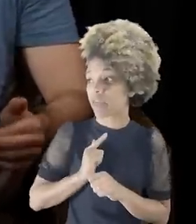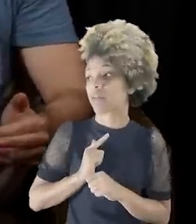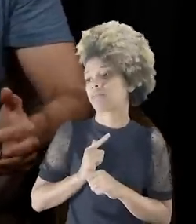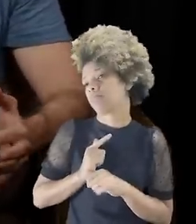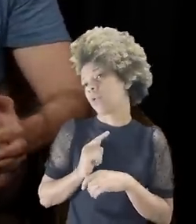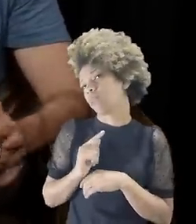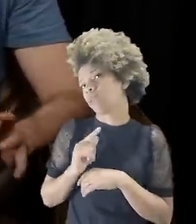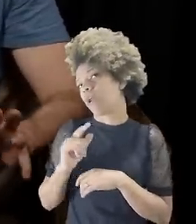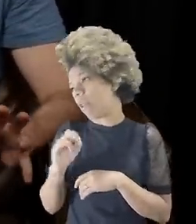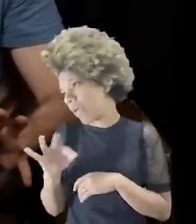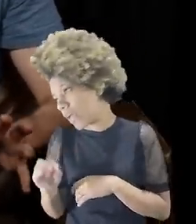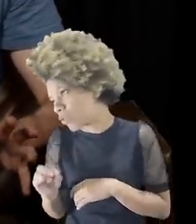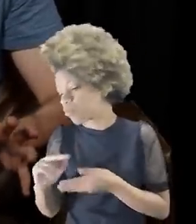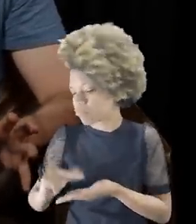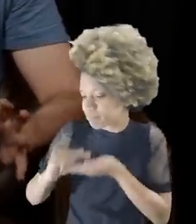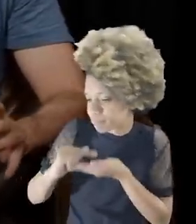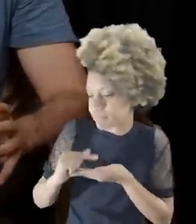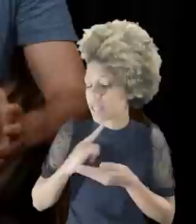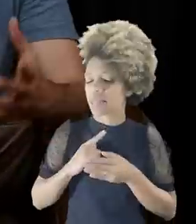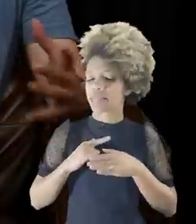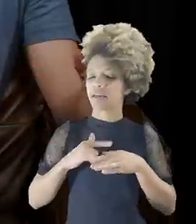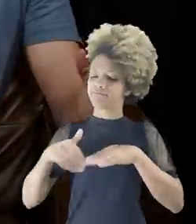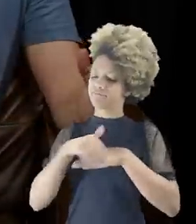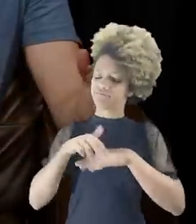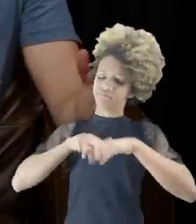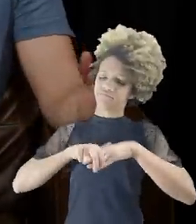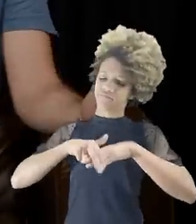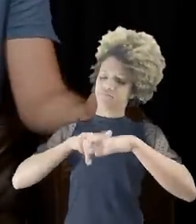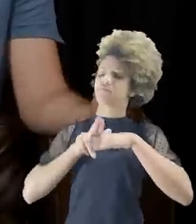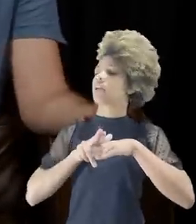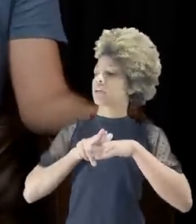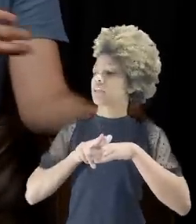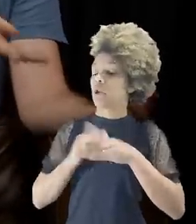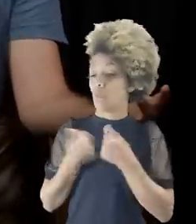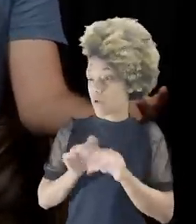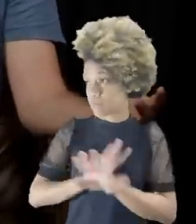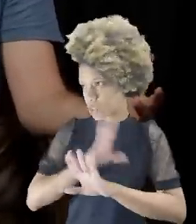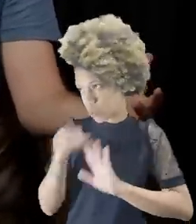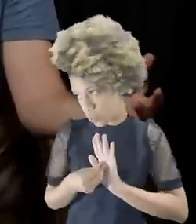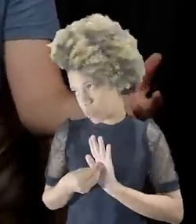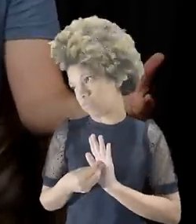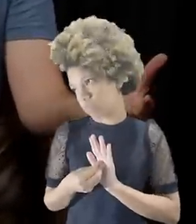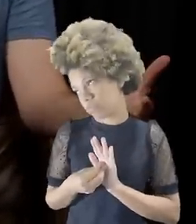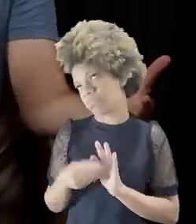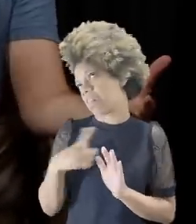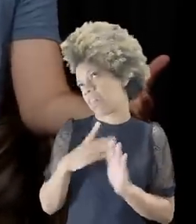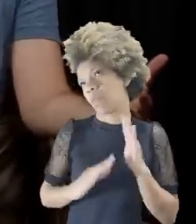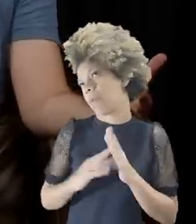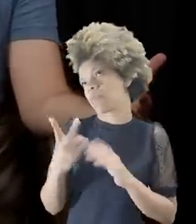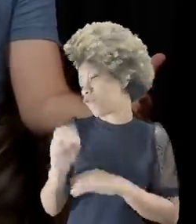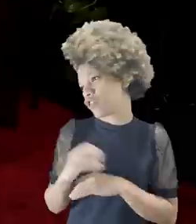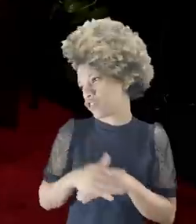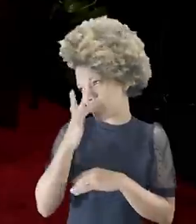ou um semi leito Então você tem mais espaço pra perna e você Pega um ônibus inteiro para uma delegação de no máximo